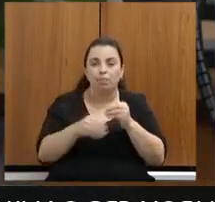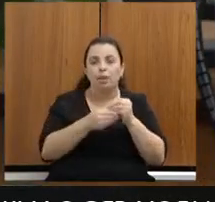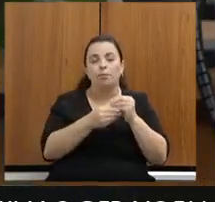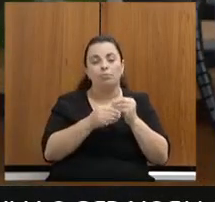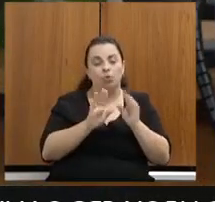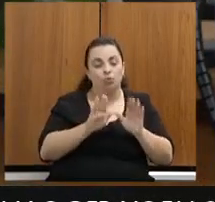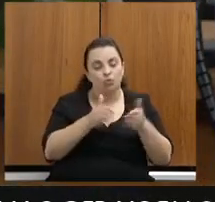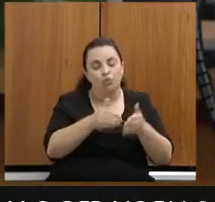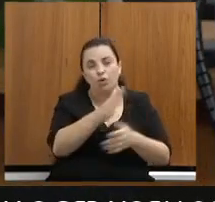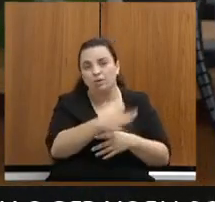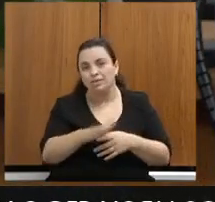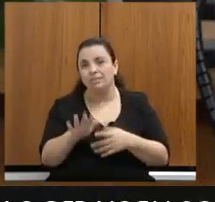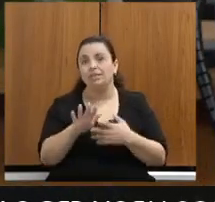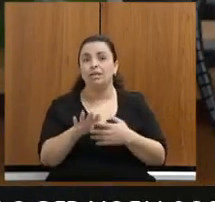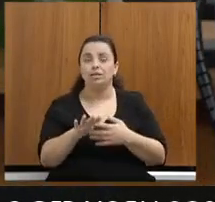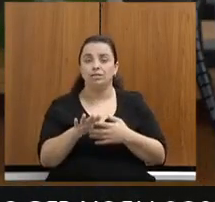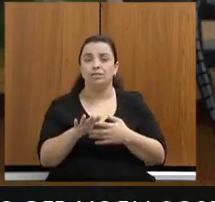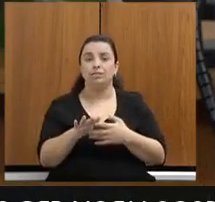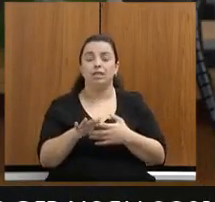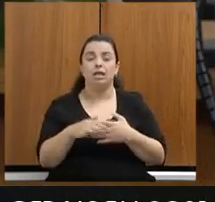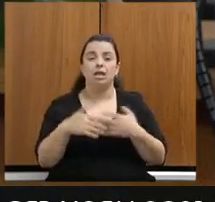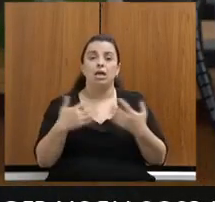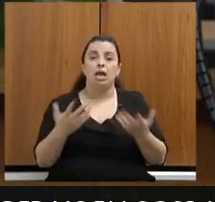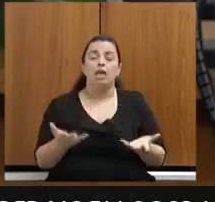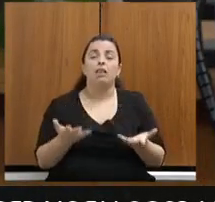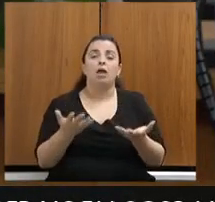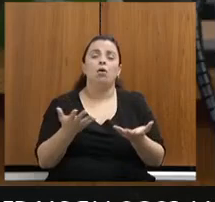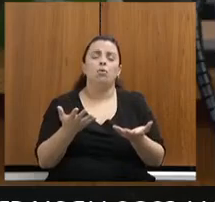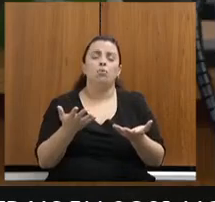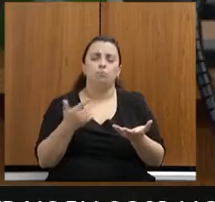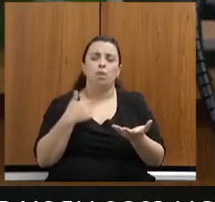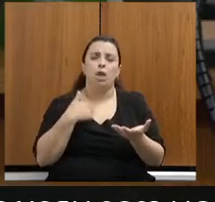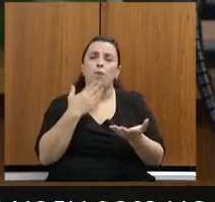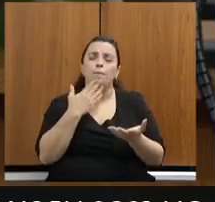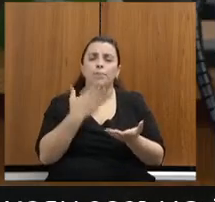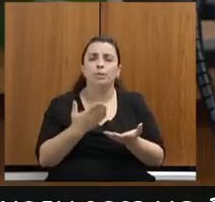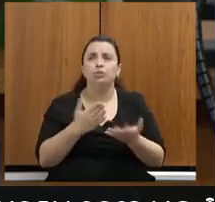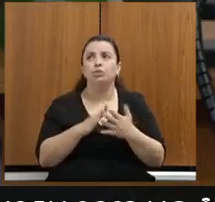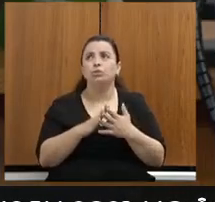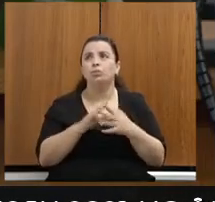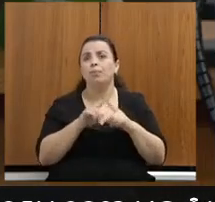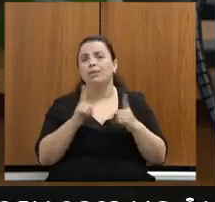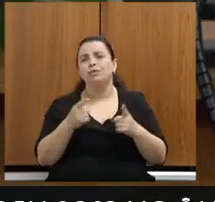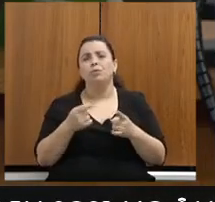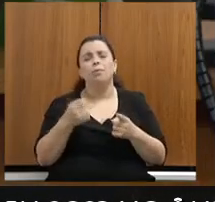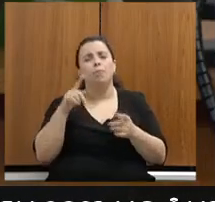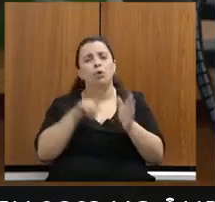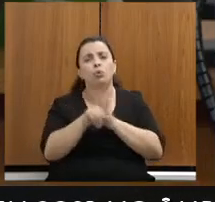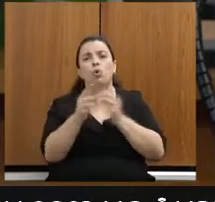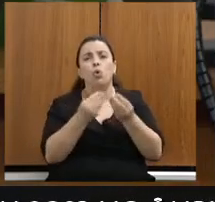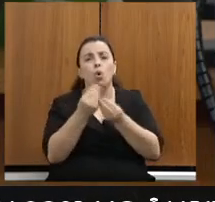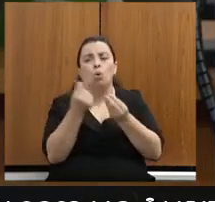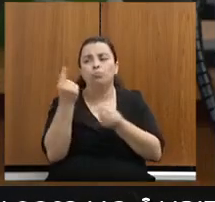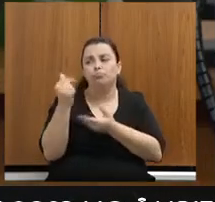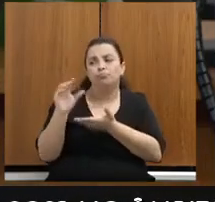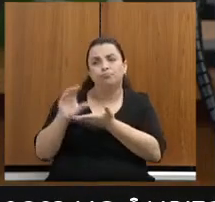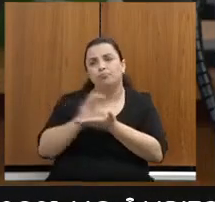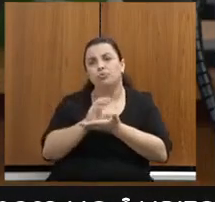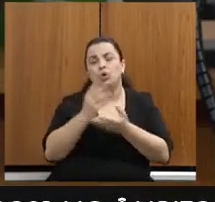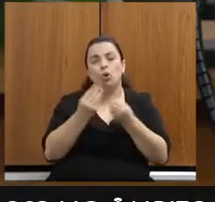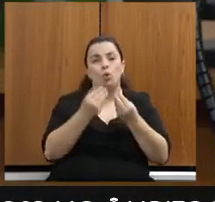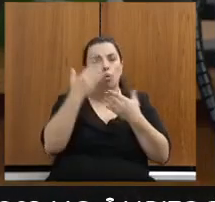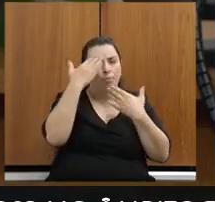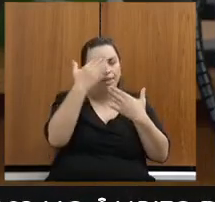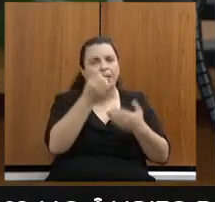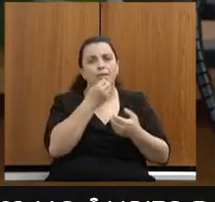então esse é um pedido que eu faço mas especialmente a questão do financiamento como que é muito obrigado muito bem-vindo